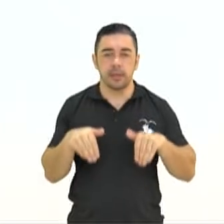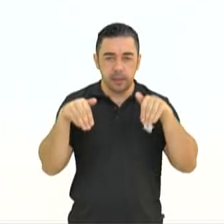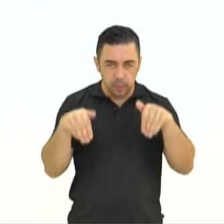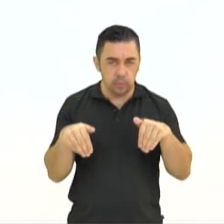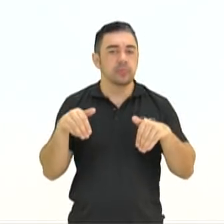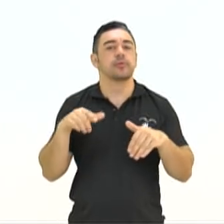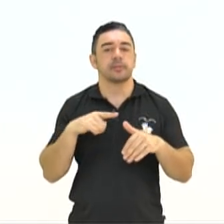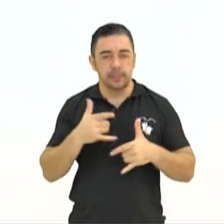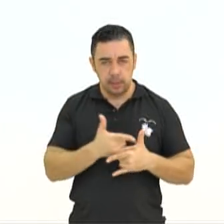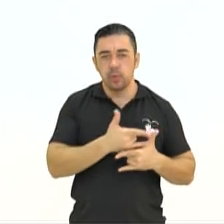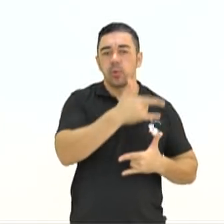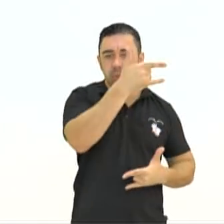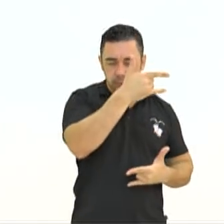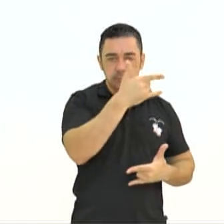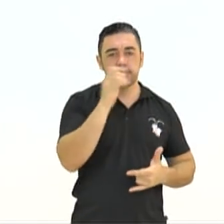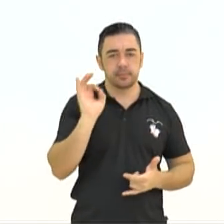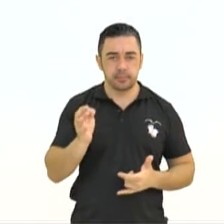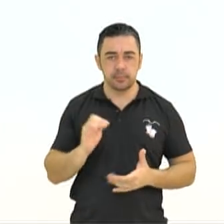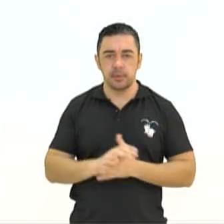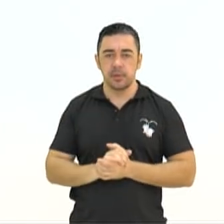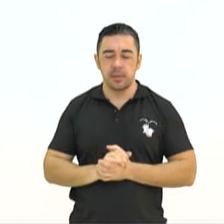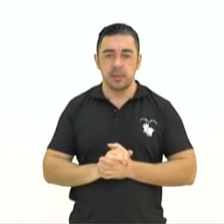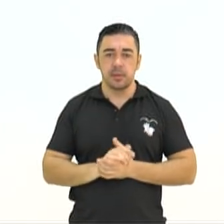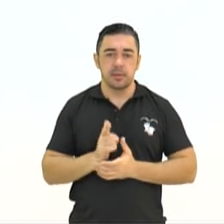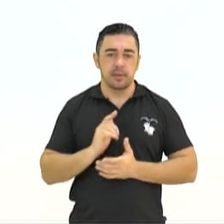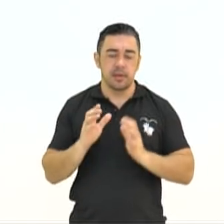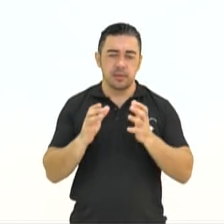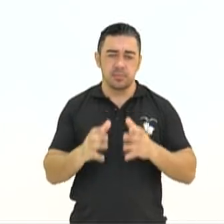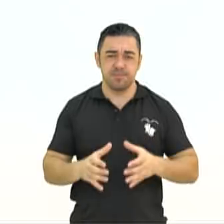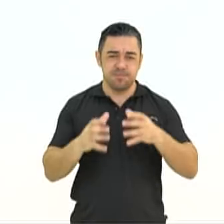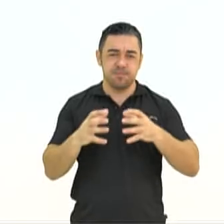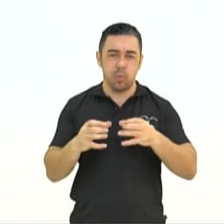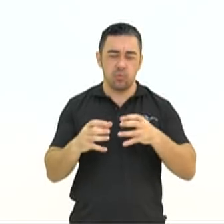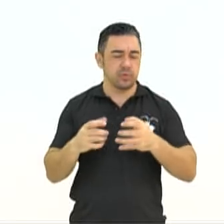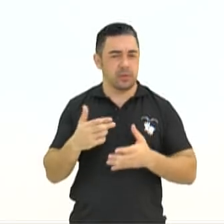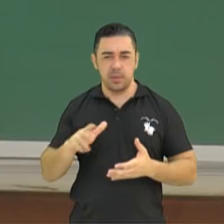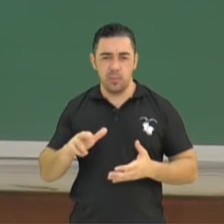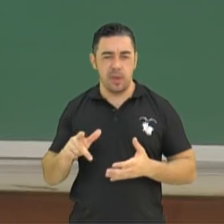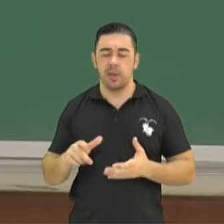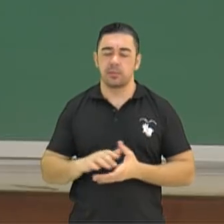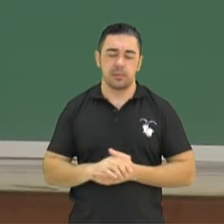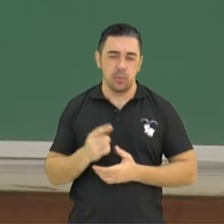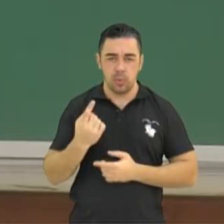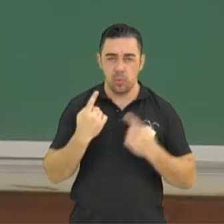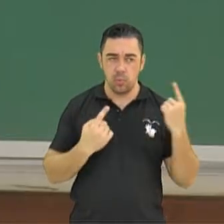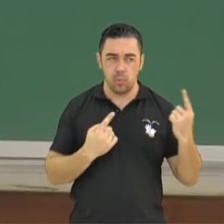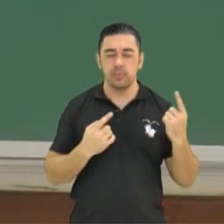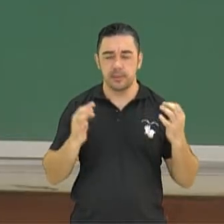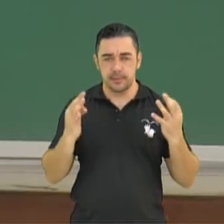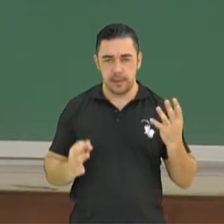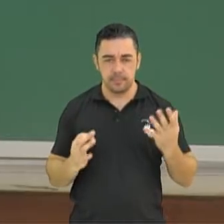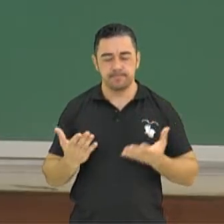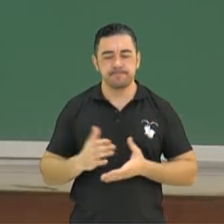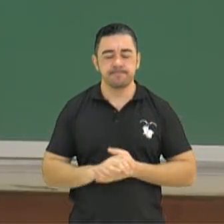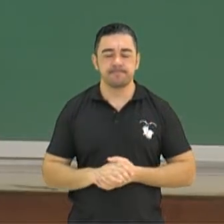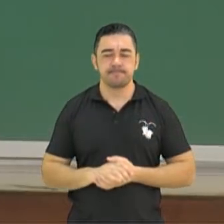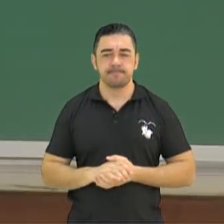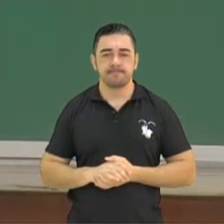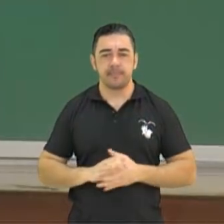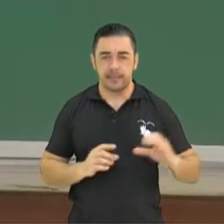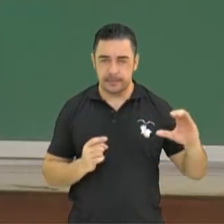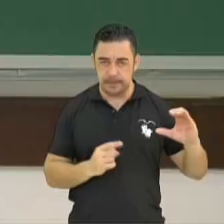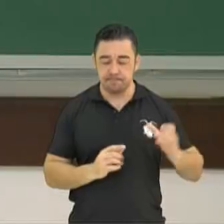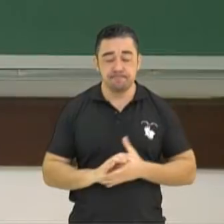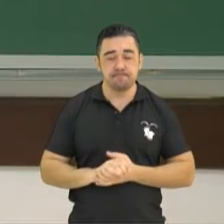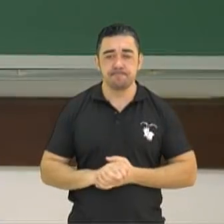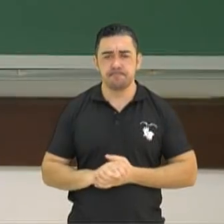são vertebrados, né? Aqui, a esponja não é, o besouro não é, então a gente ficou com uma alternativa só, bem tranquilinho, né? Agora